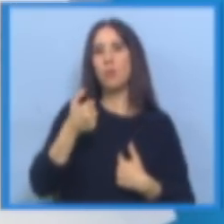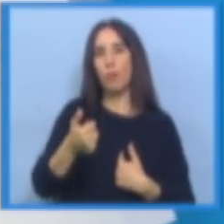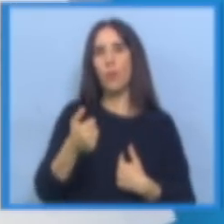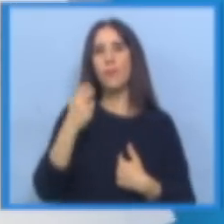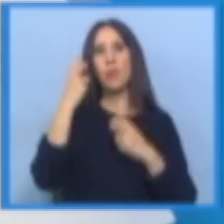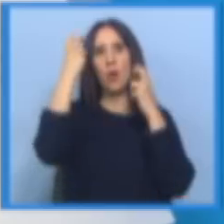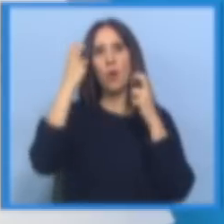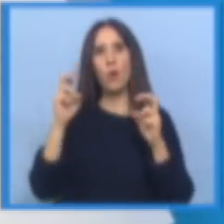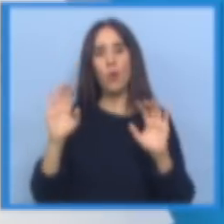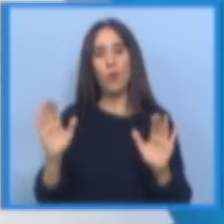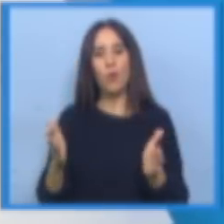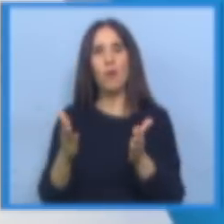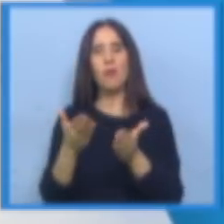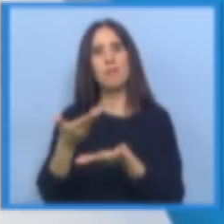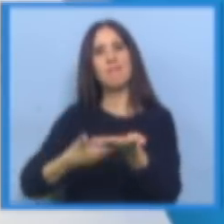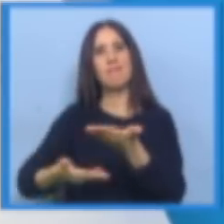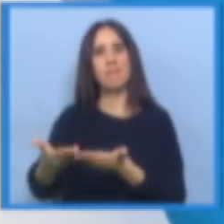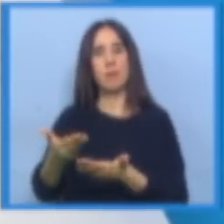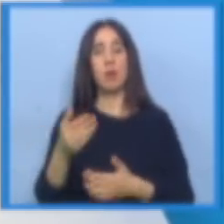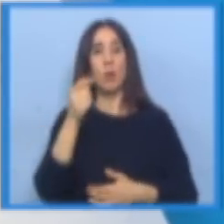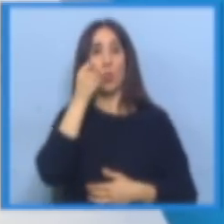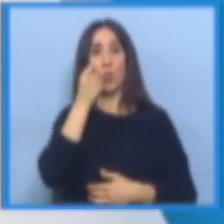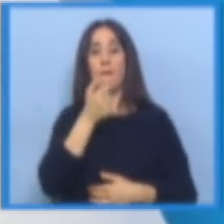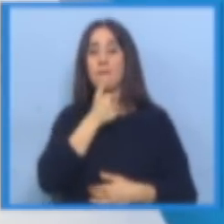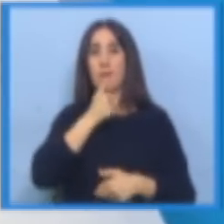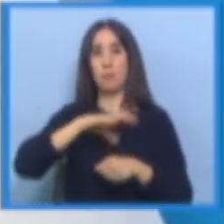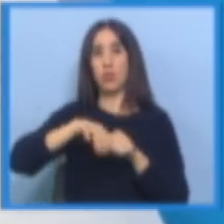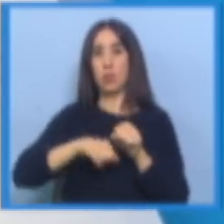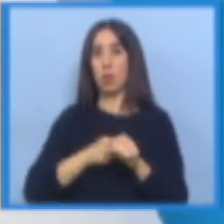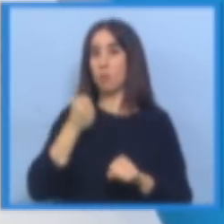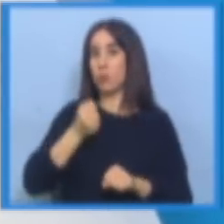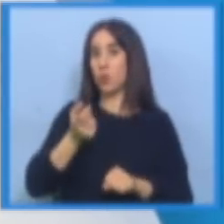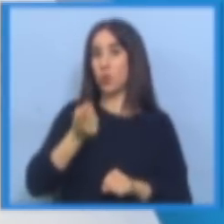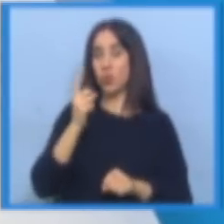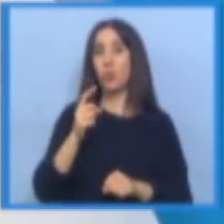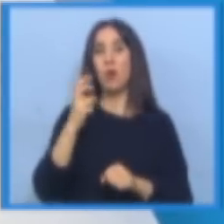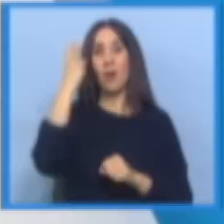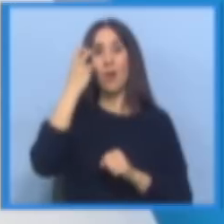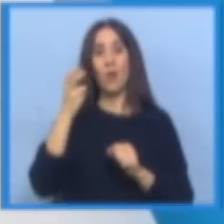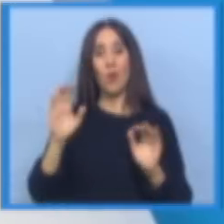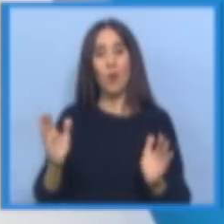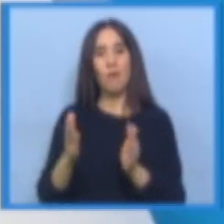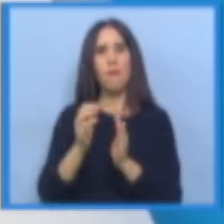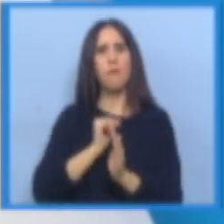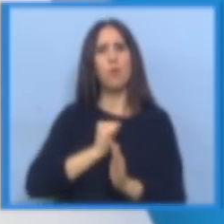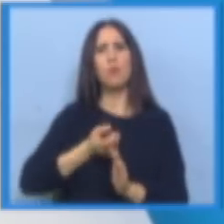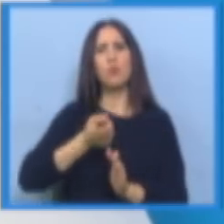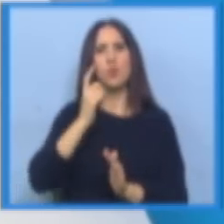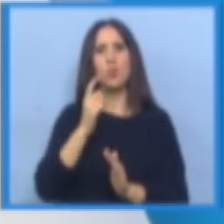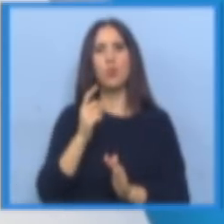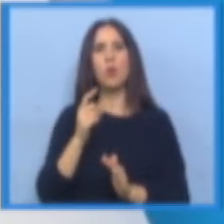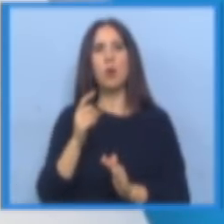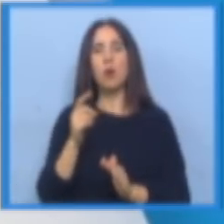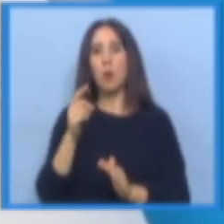suas ovelhas. O mercenário, como não é um pastor, nem são suas as ovelhas, logo que vê